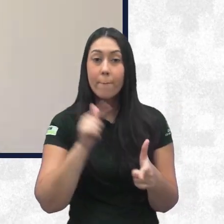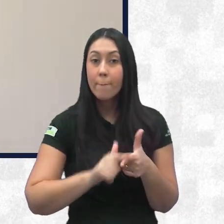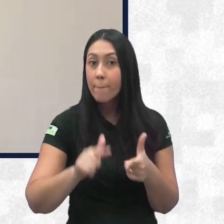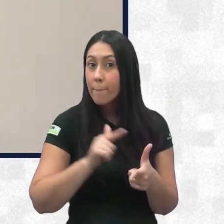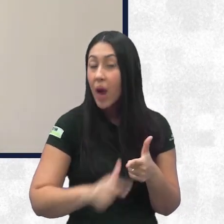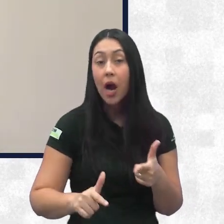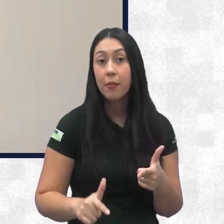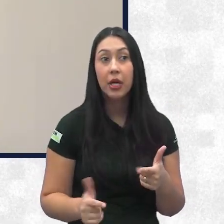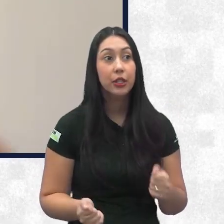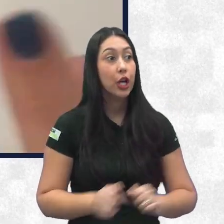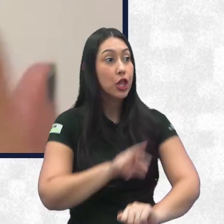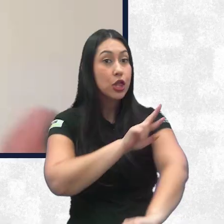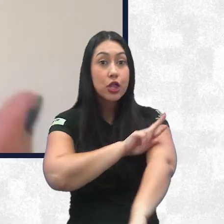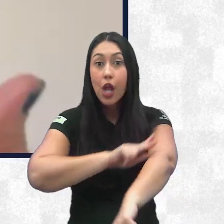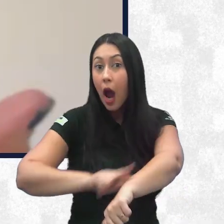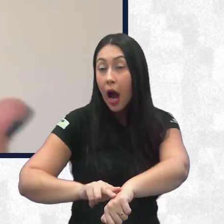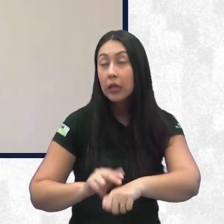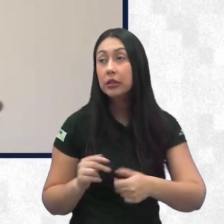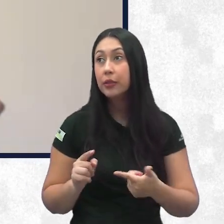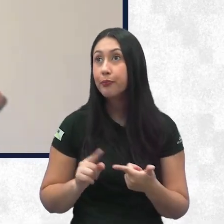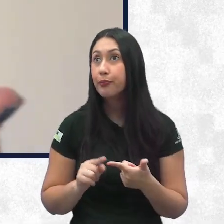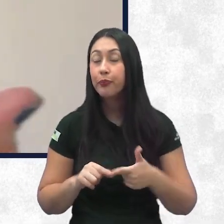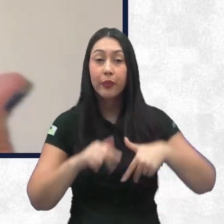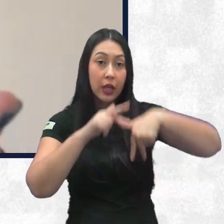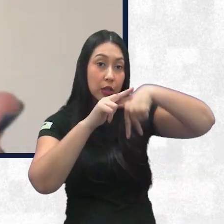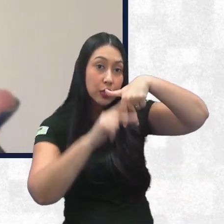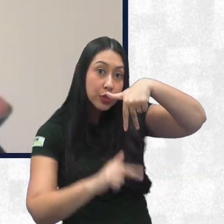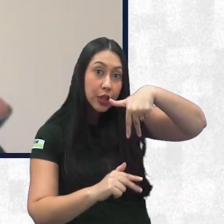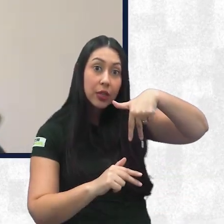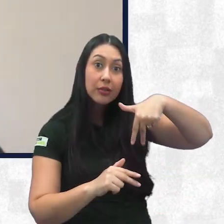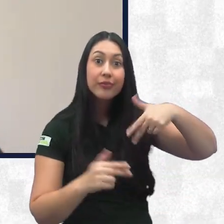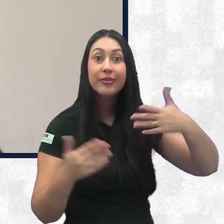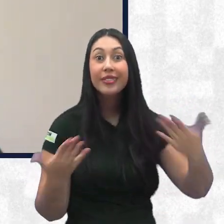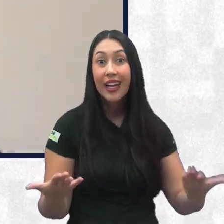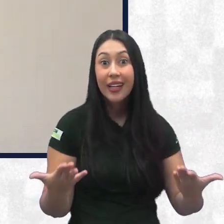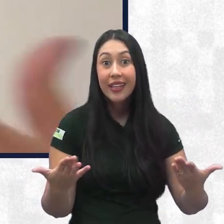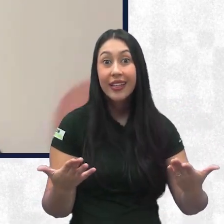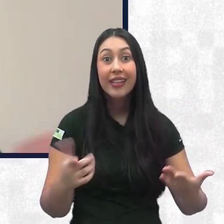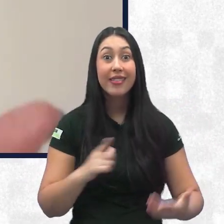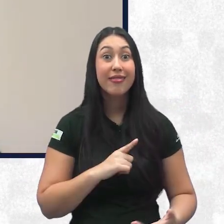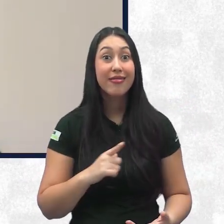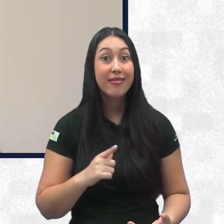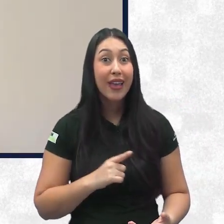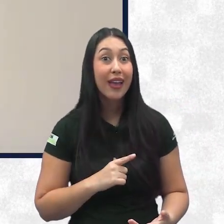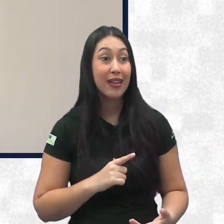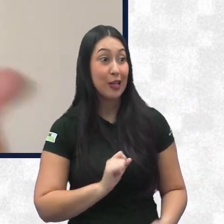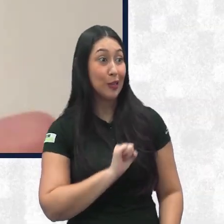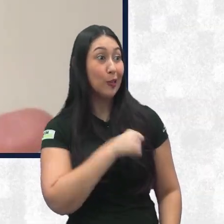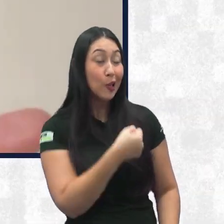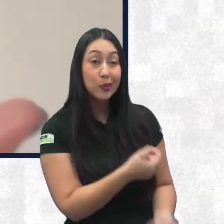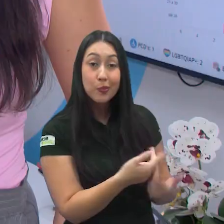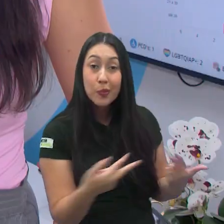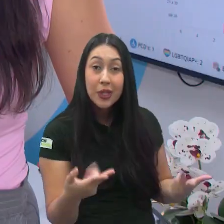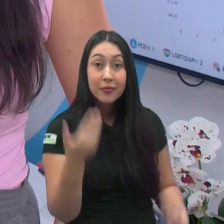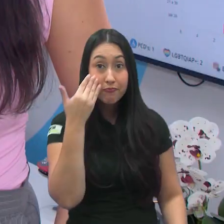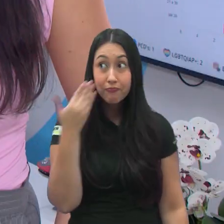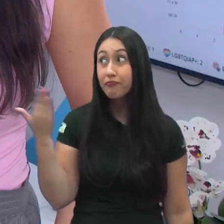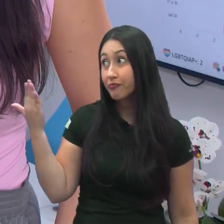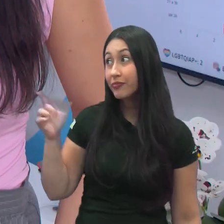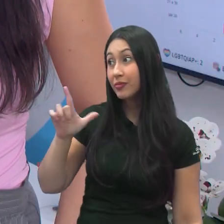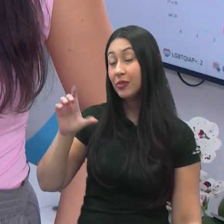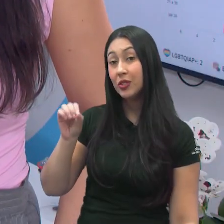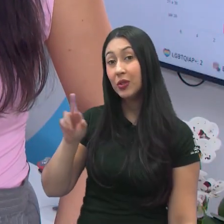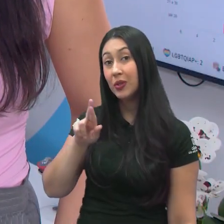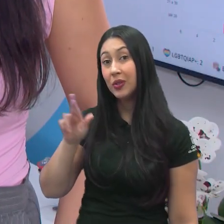inúmera quantidade de vieses, é de raça, é de gênero, aí você dá vazão para o discurso de ódio. A